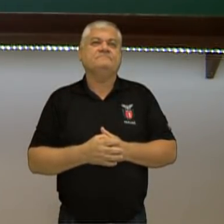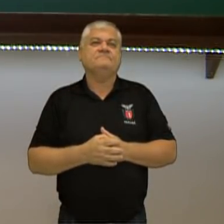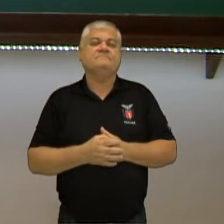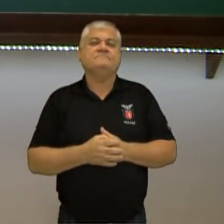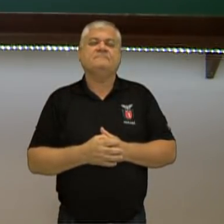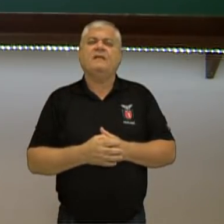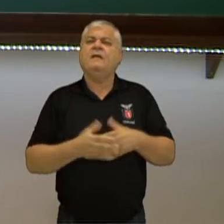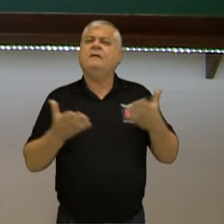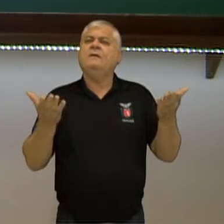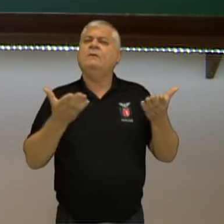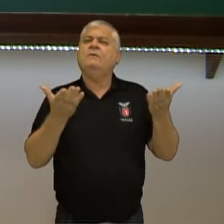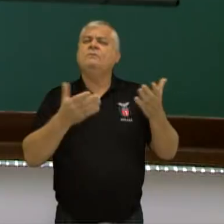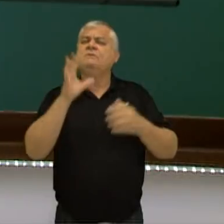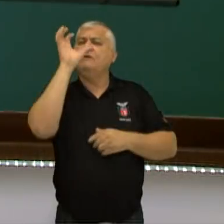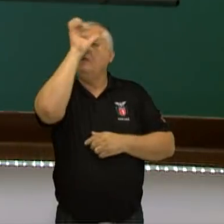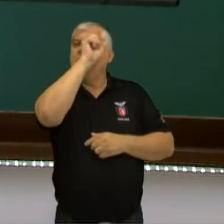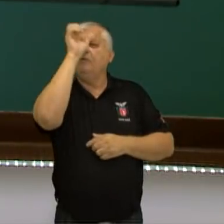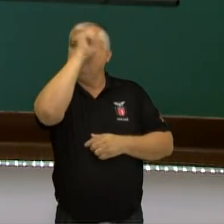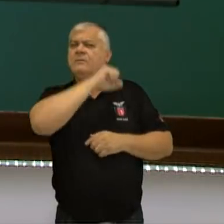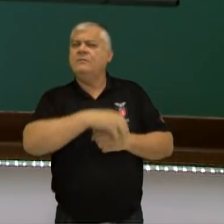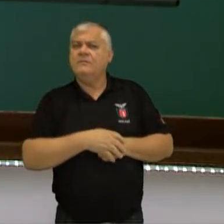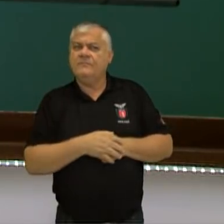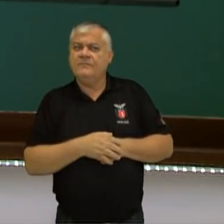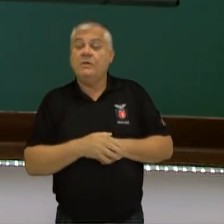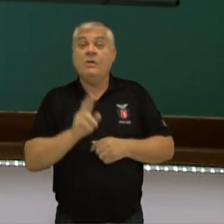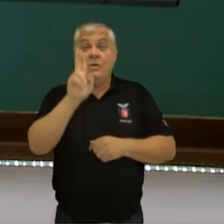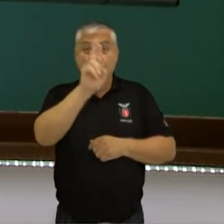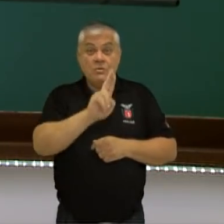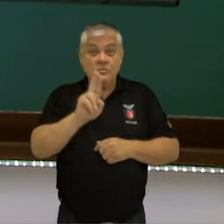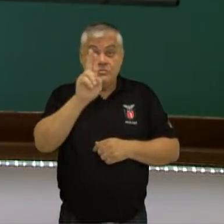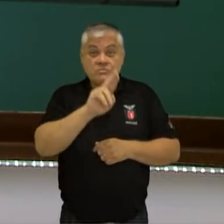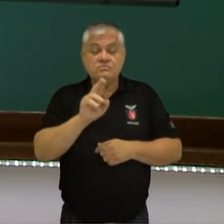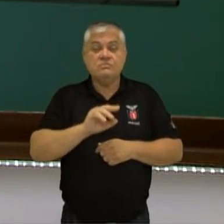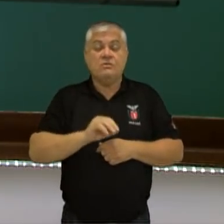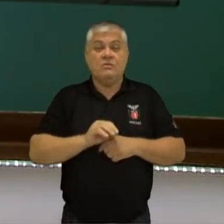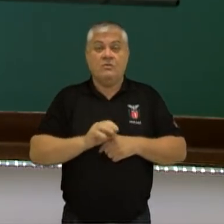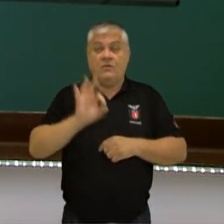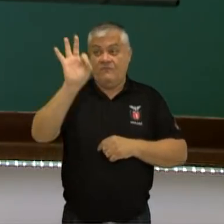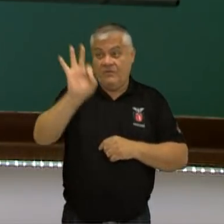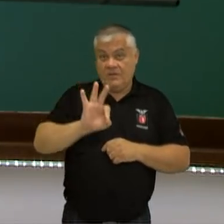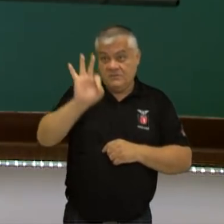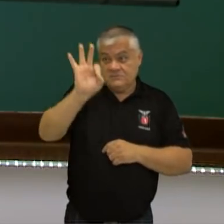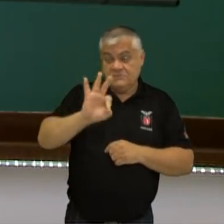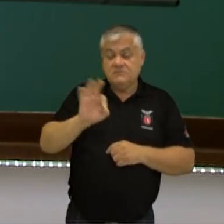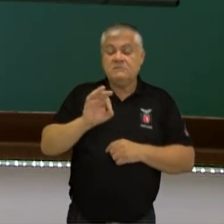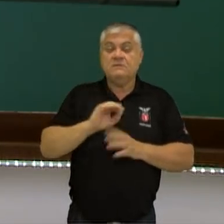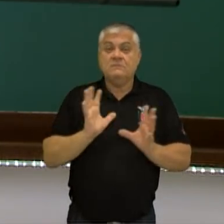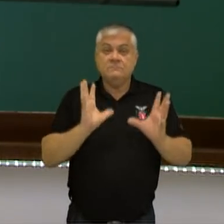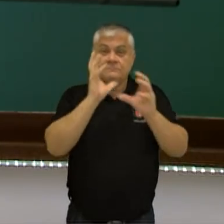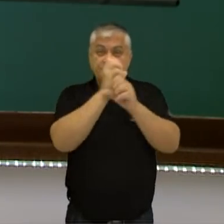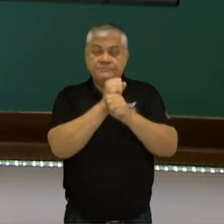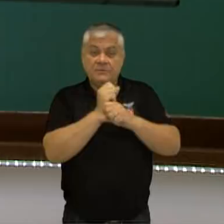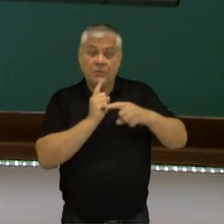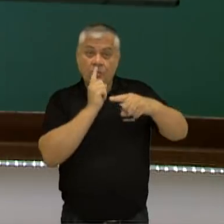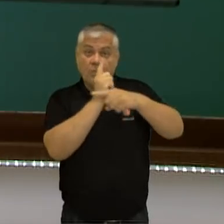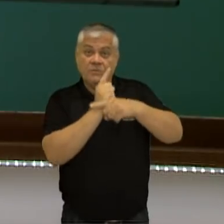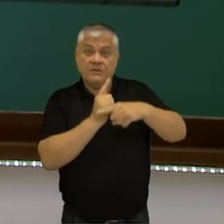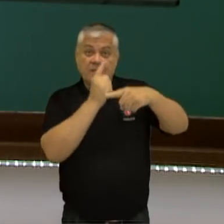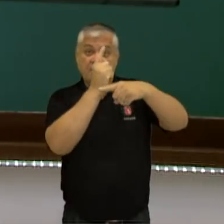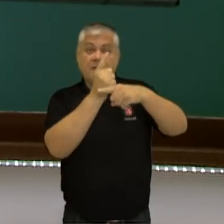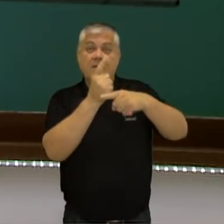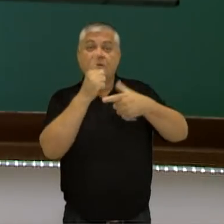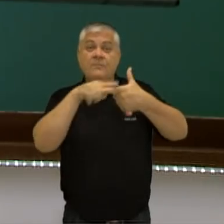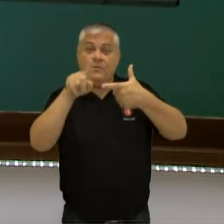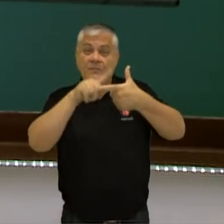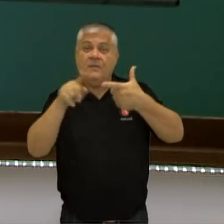O que nós vimos nessa aula? Nessa aula, nós usamos frações equivalentes para encontrar e calcular porcentagens e resolver